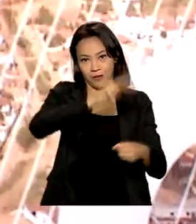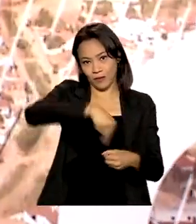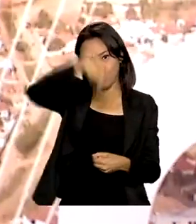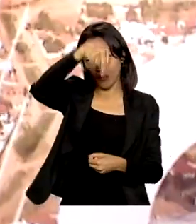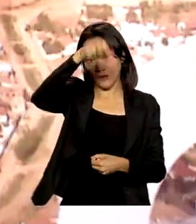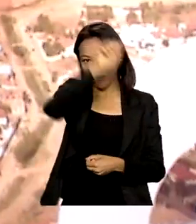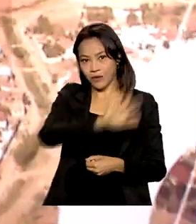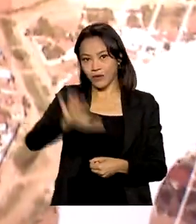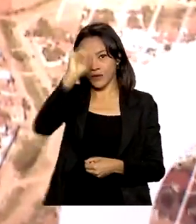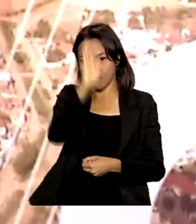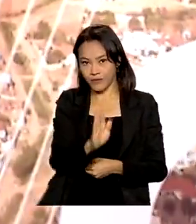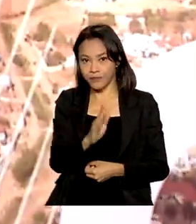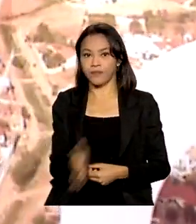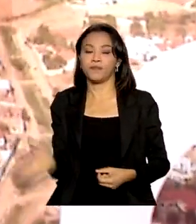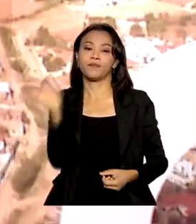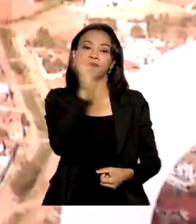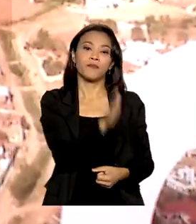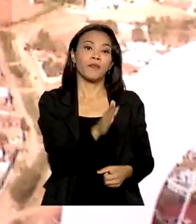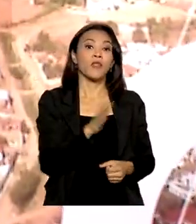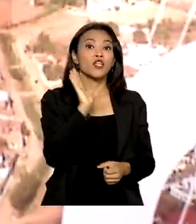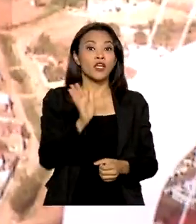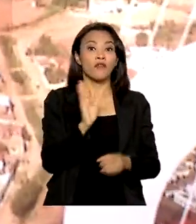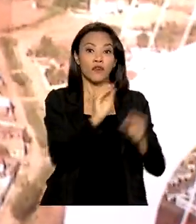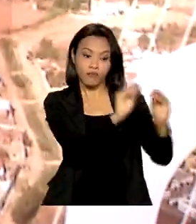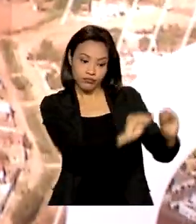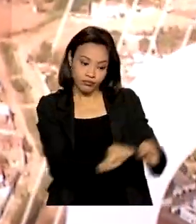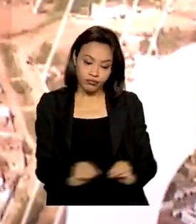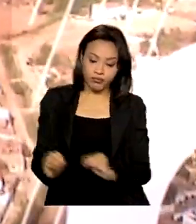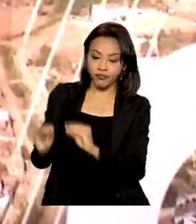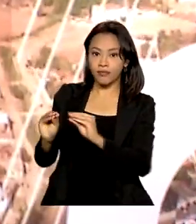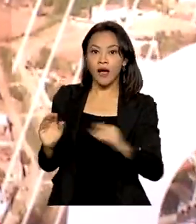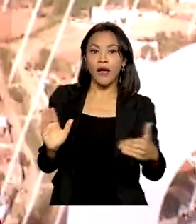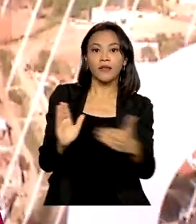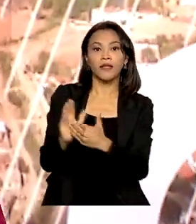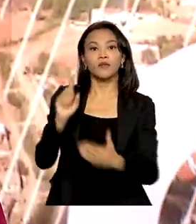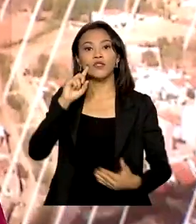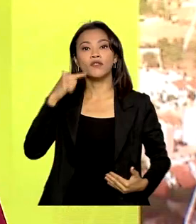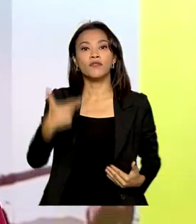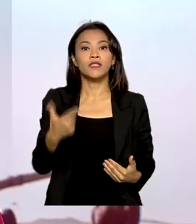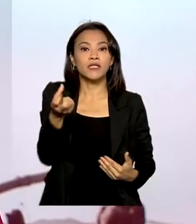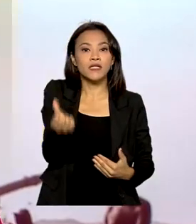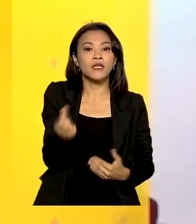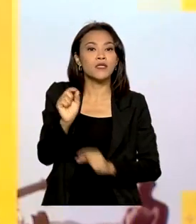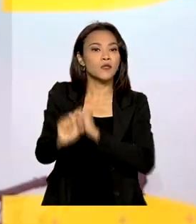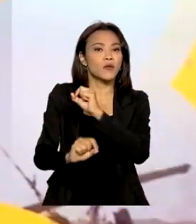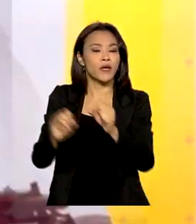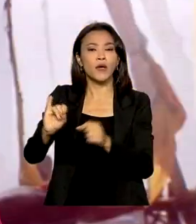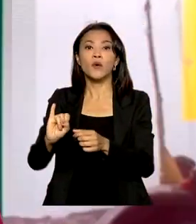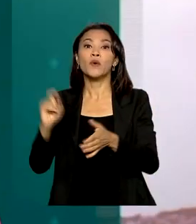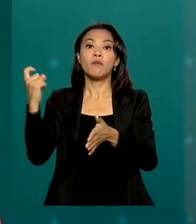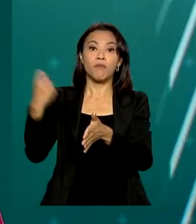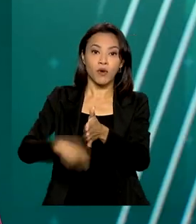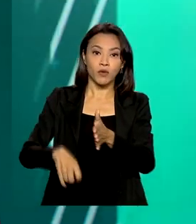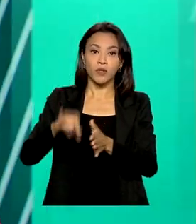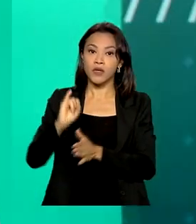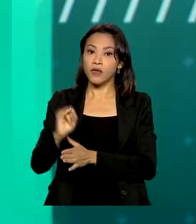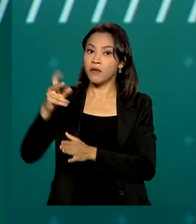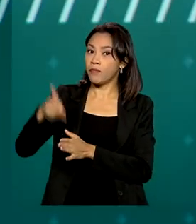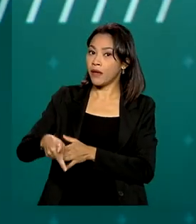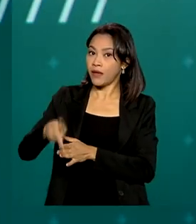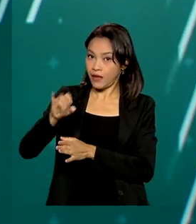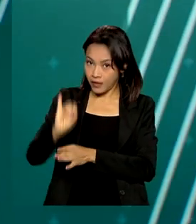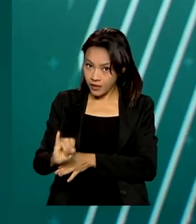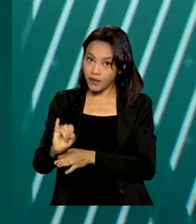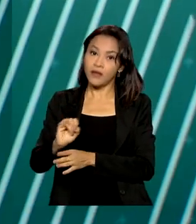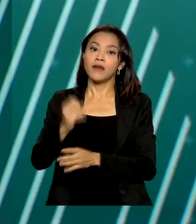Foi prorrogada até 2026 a isenção do imposto sobre produtos industrializados na compra de carros